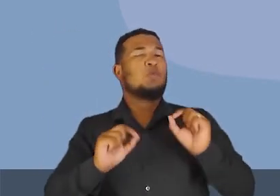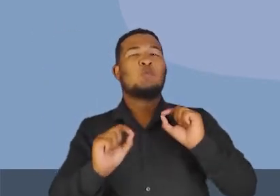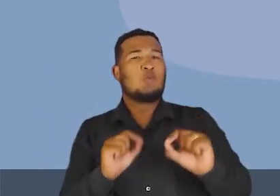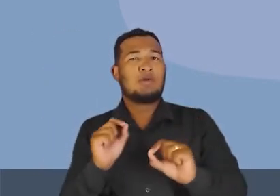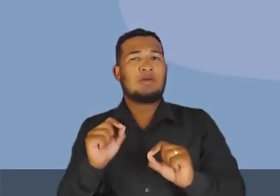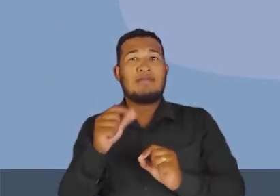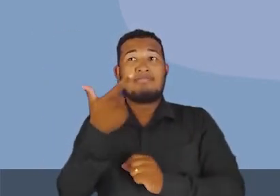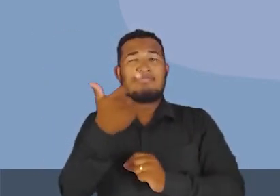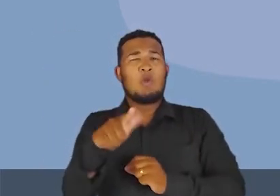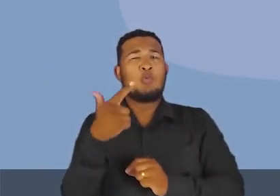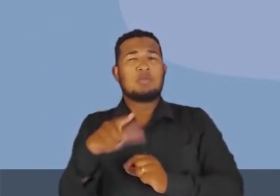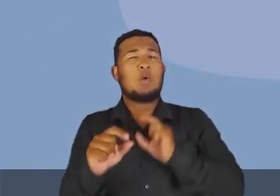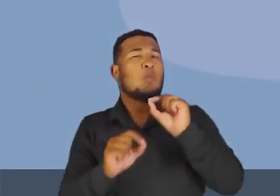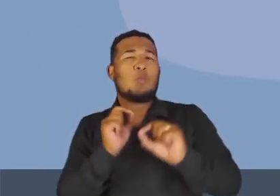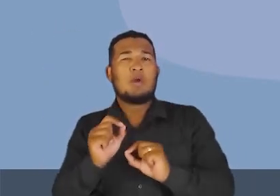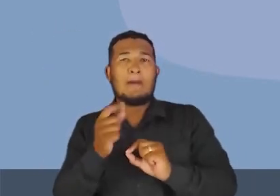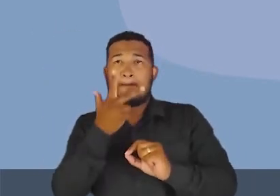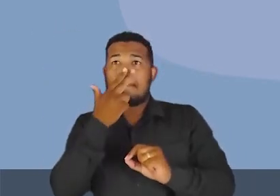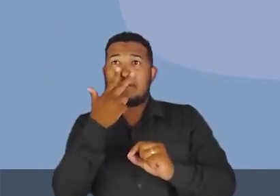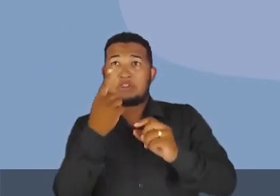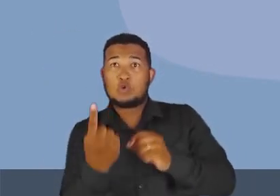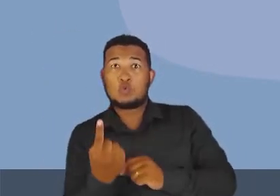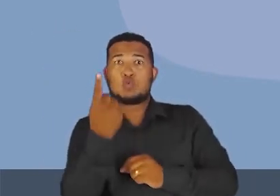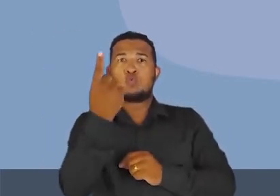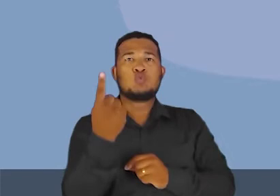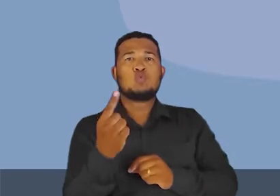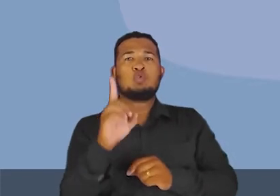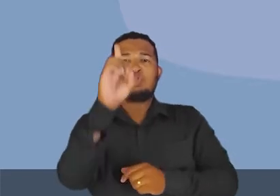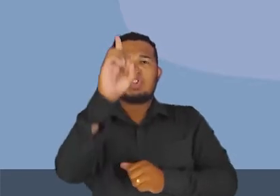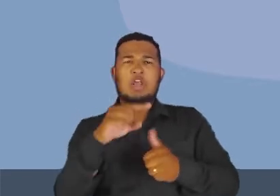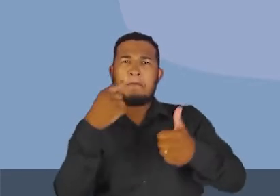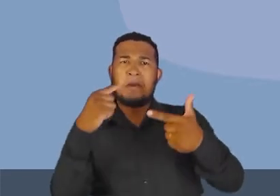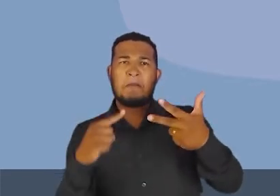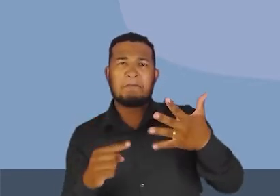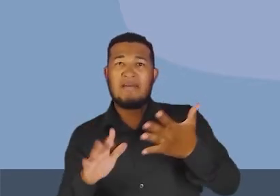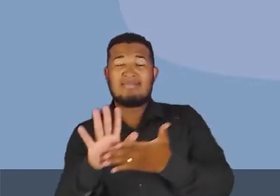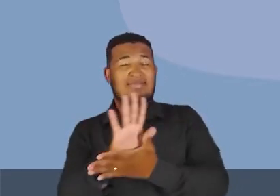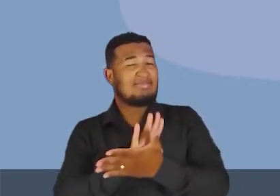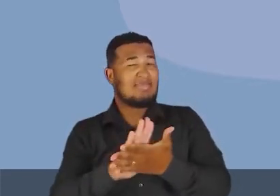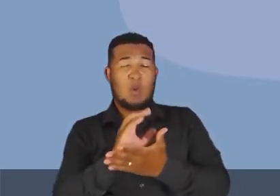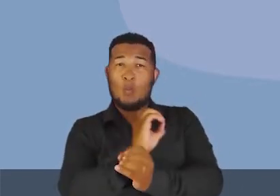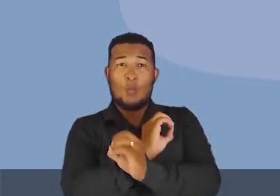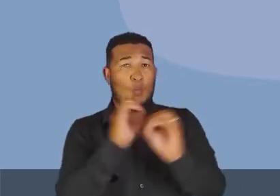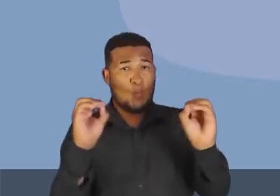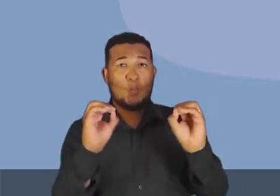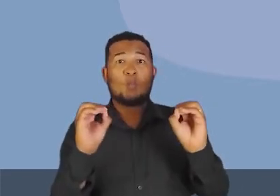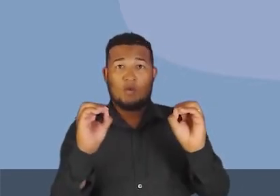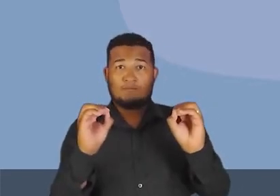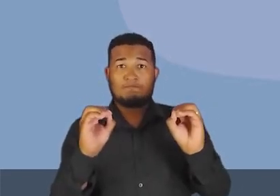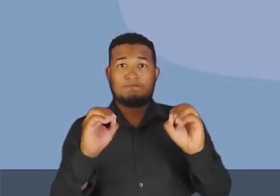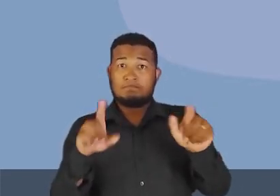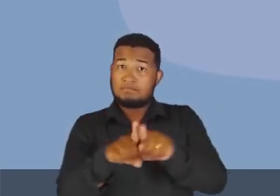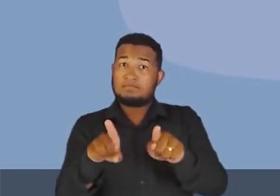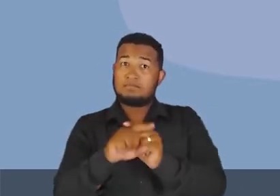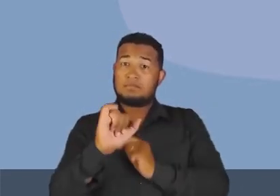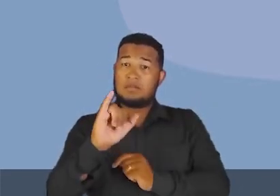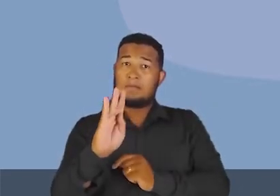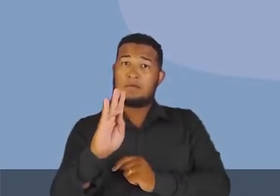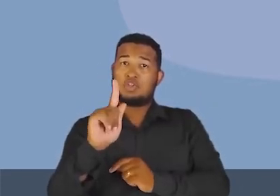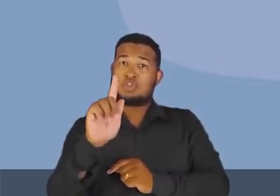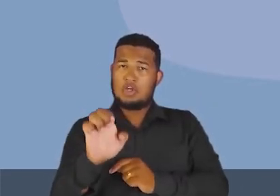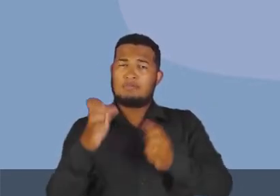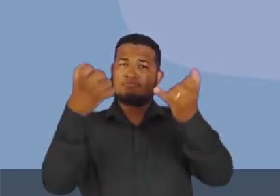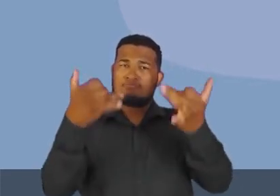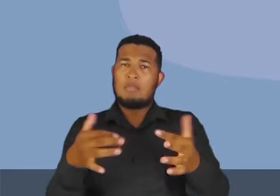tinha pelo menos um direito social garantido. E o IBGE também diz para a